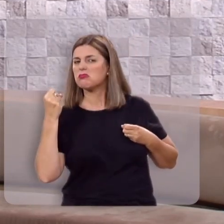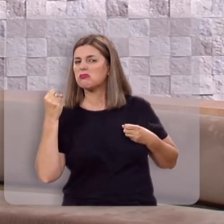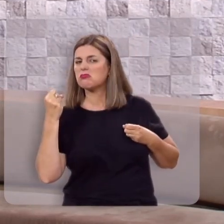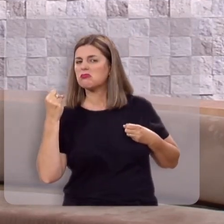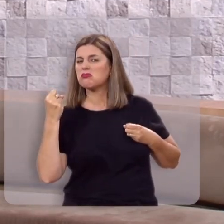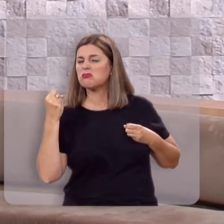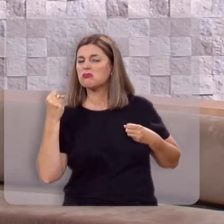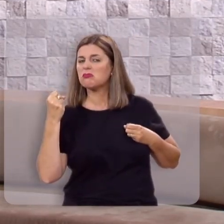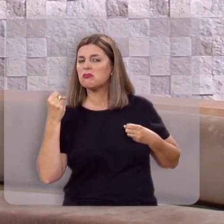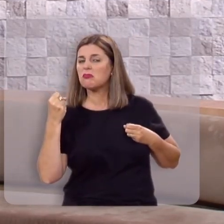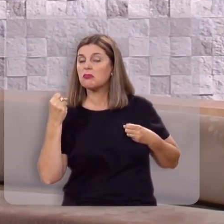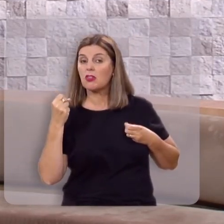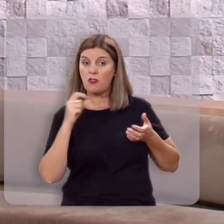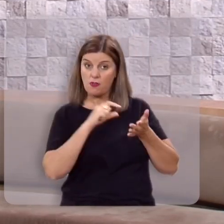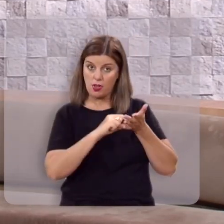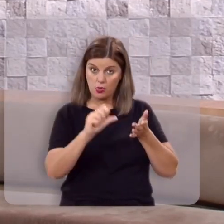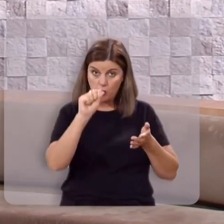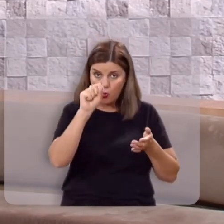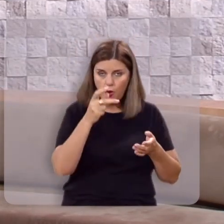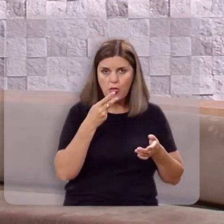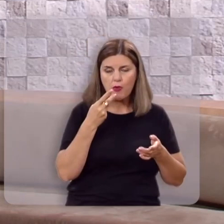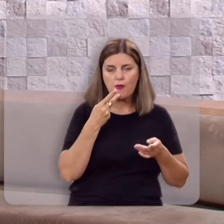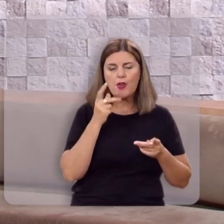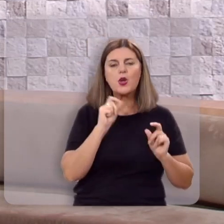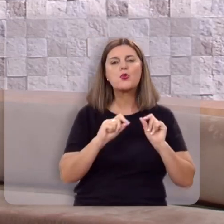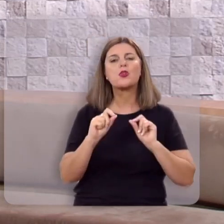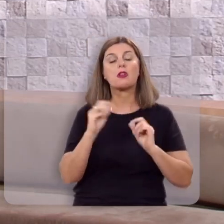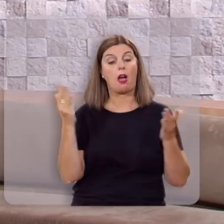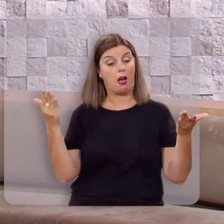Então, lá no verso 8, ele vai dizer assim: agora, porém,